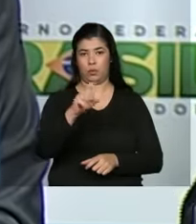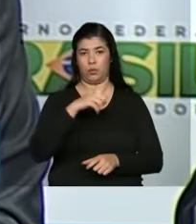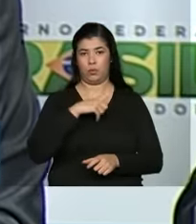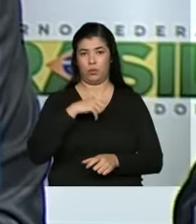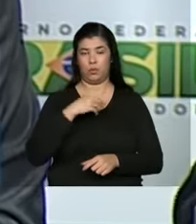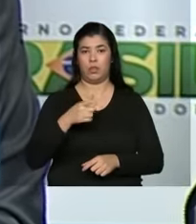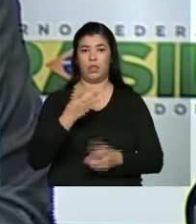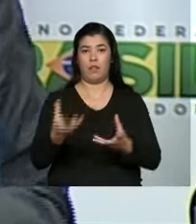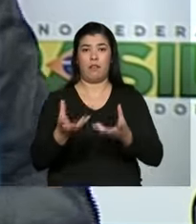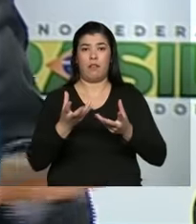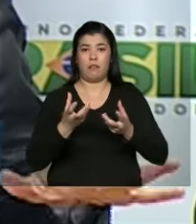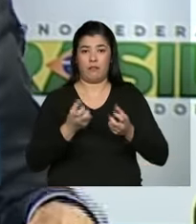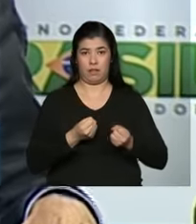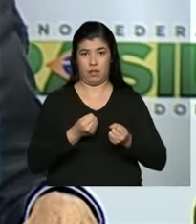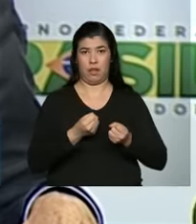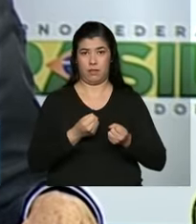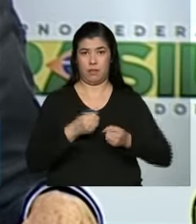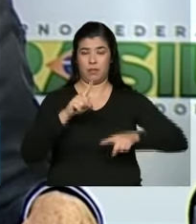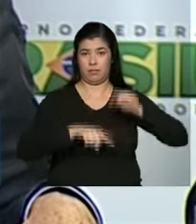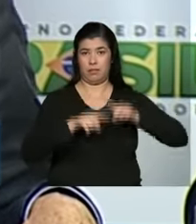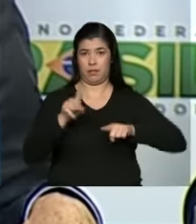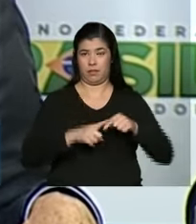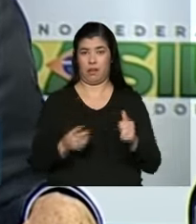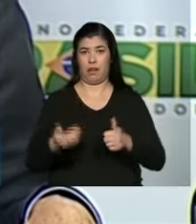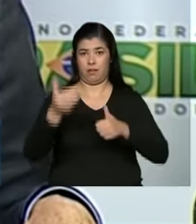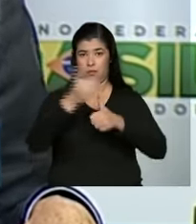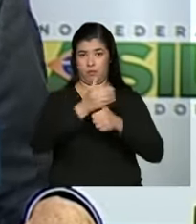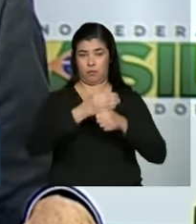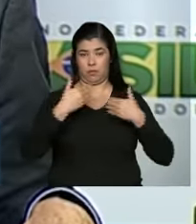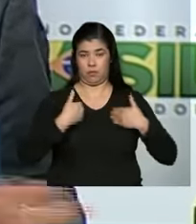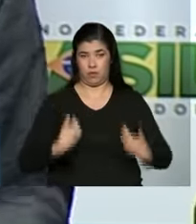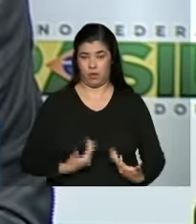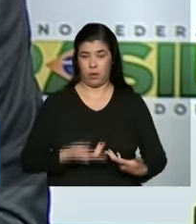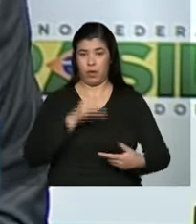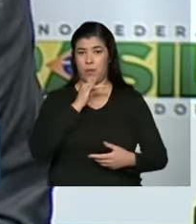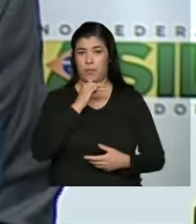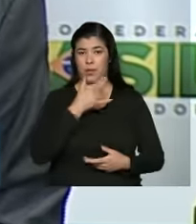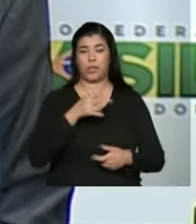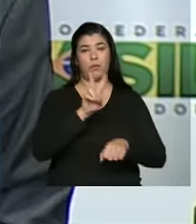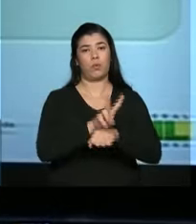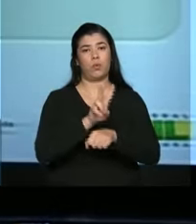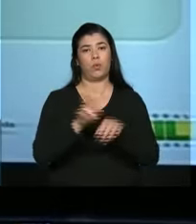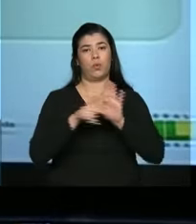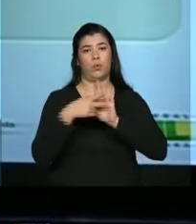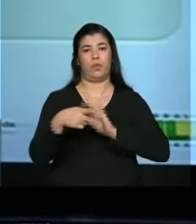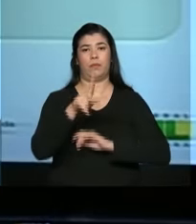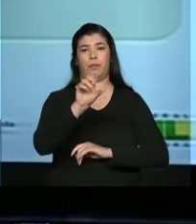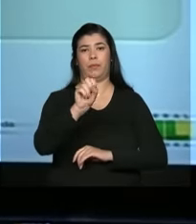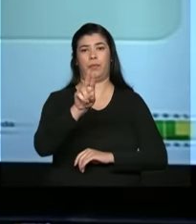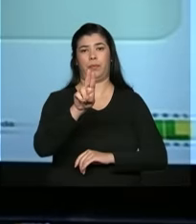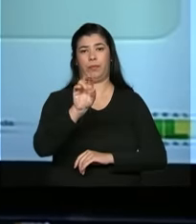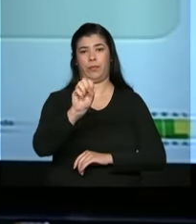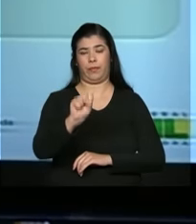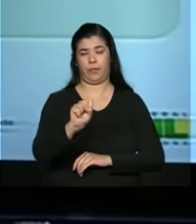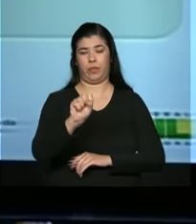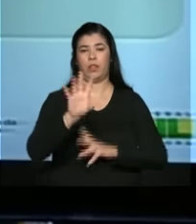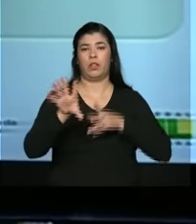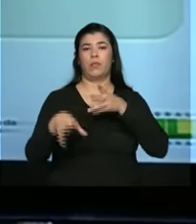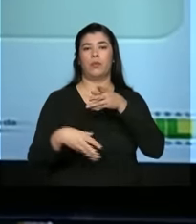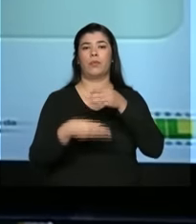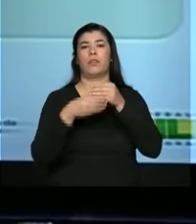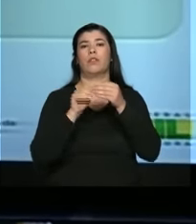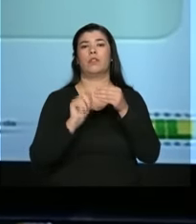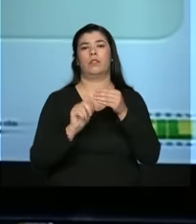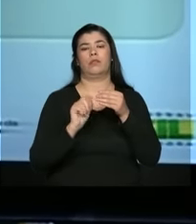dispositivos médicos ampliando tanto a qualidade do serviço mas também o controle feito pelo SUS para isso nós vamos implementar o